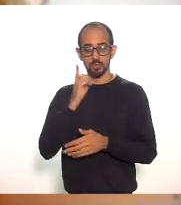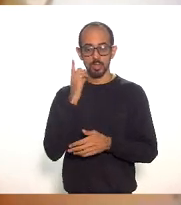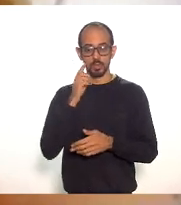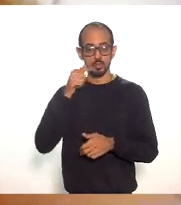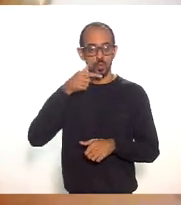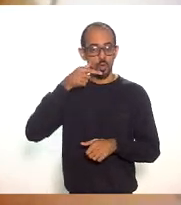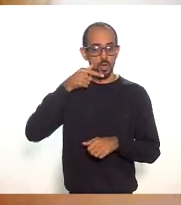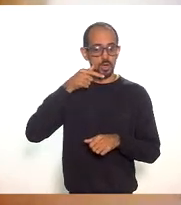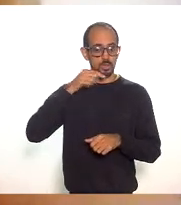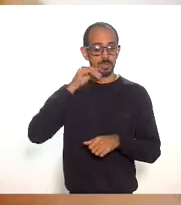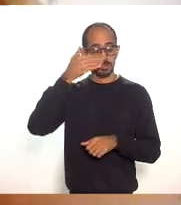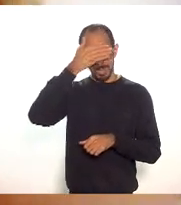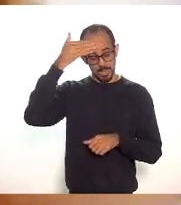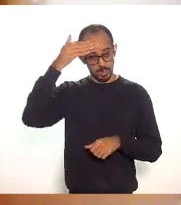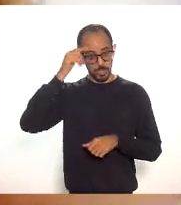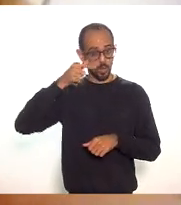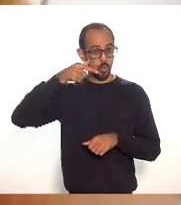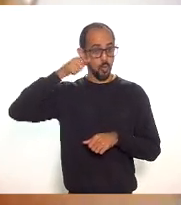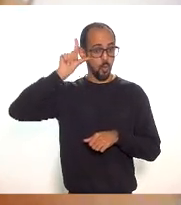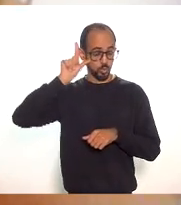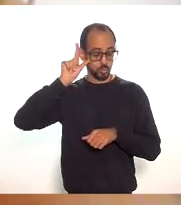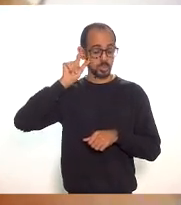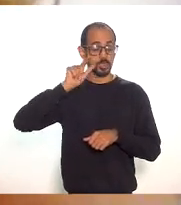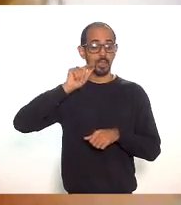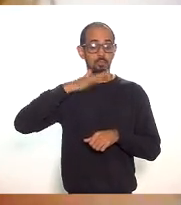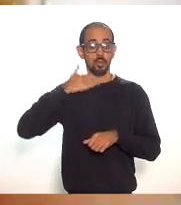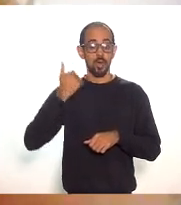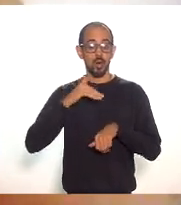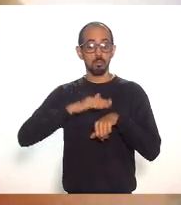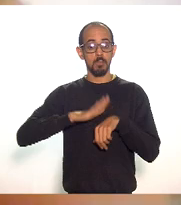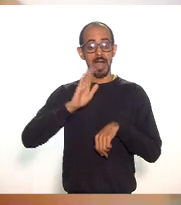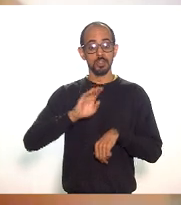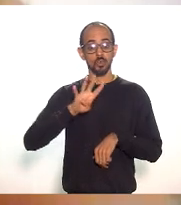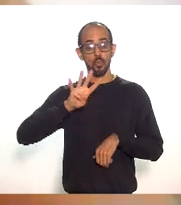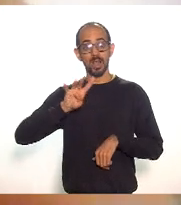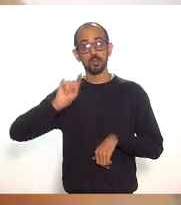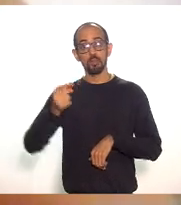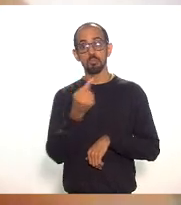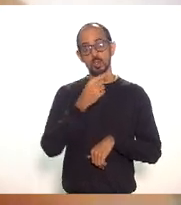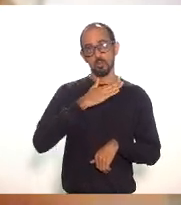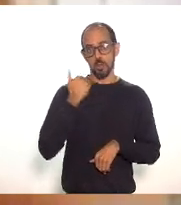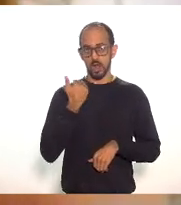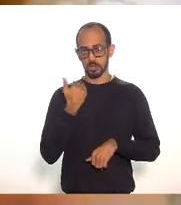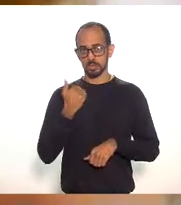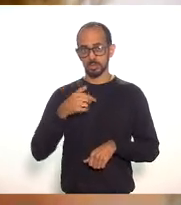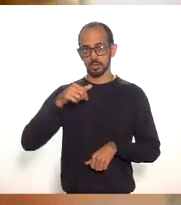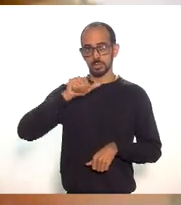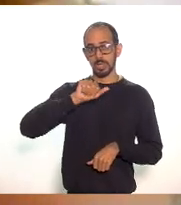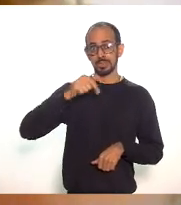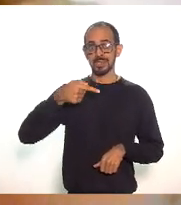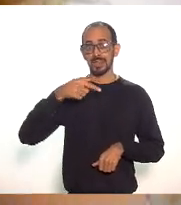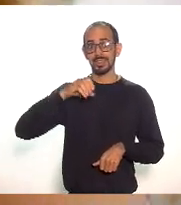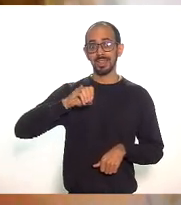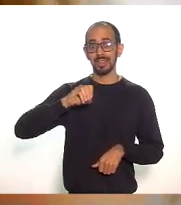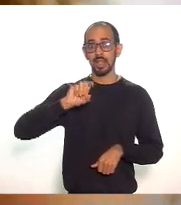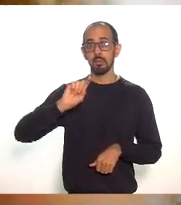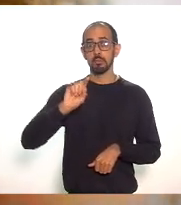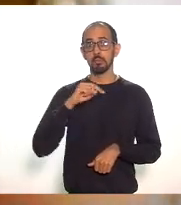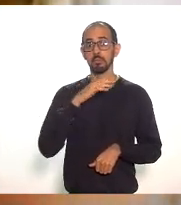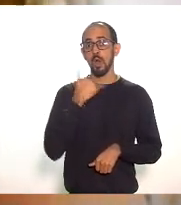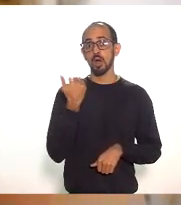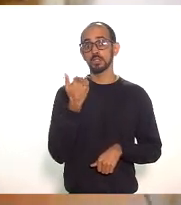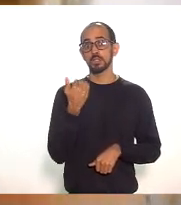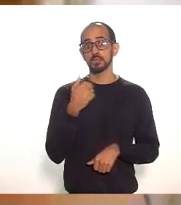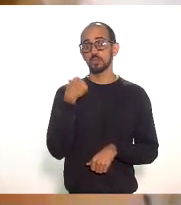nós tivemos mais de 4 mil mortes nesse país. São 170 mortes por hora. Nesse minuto